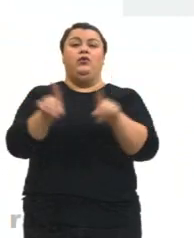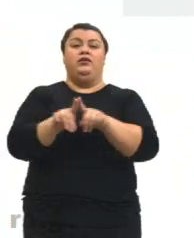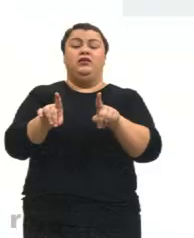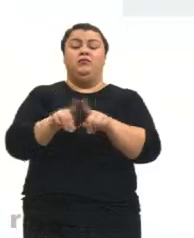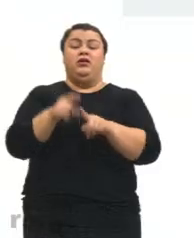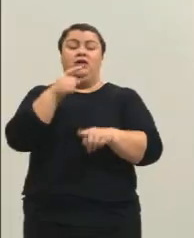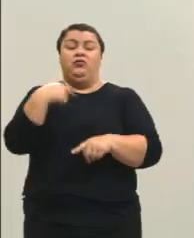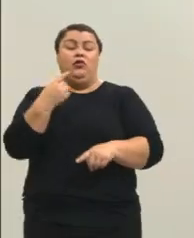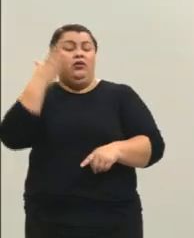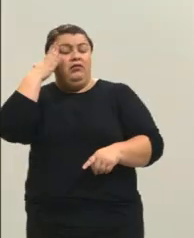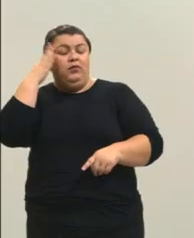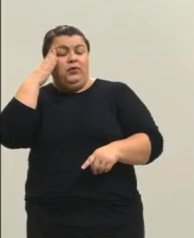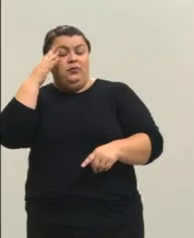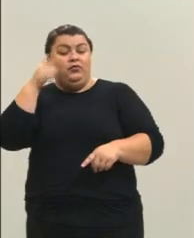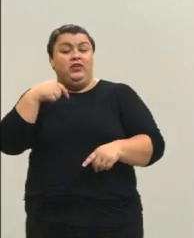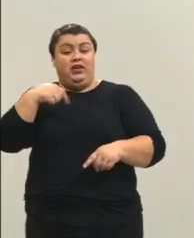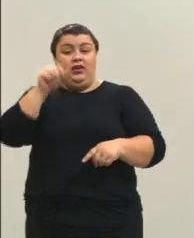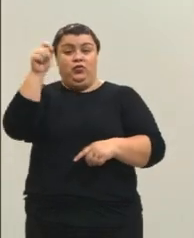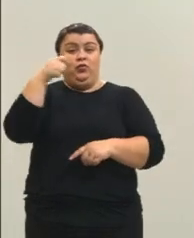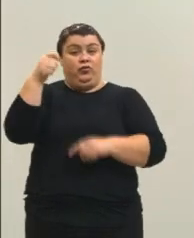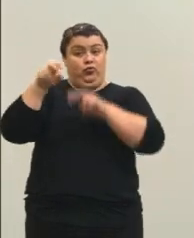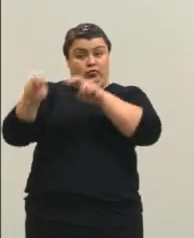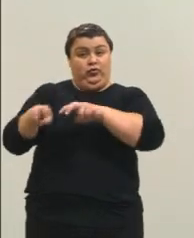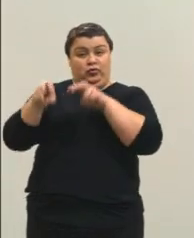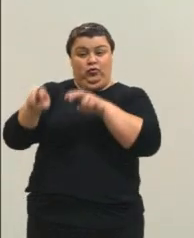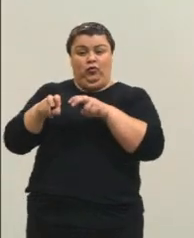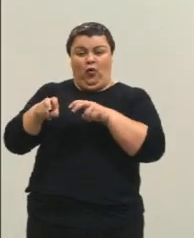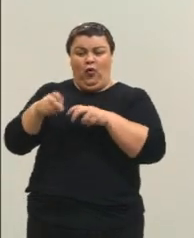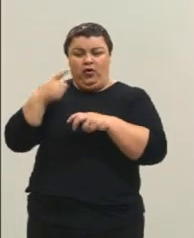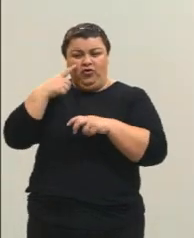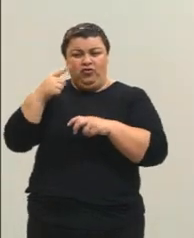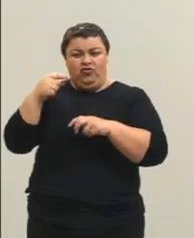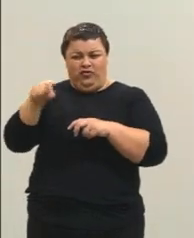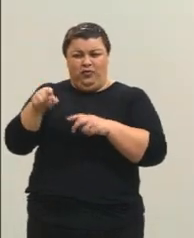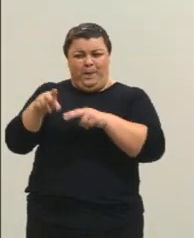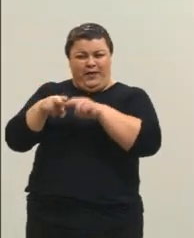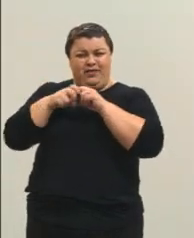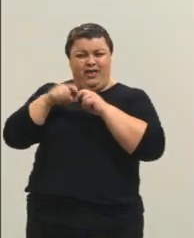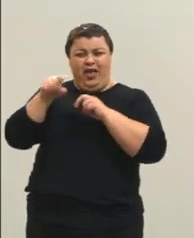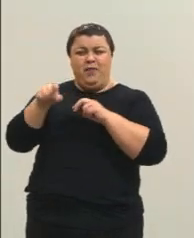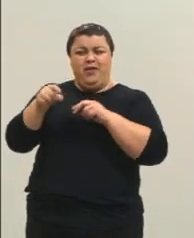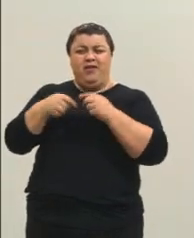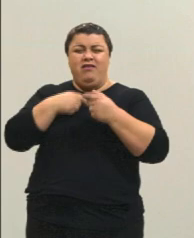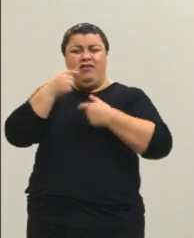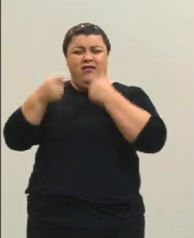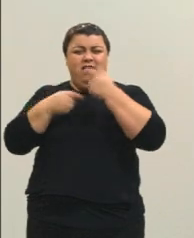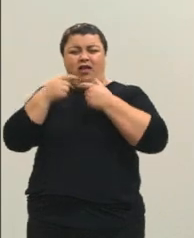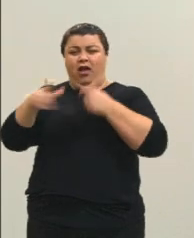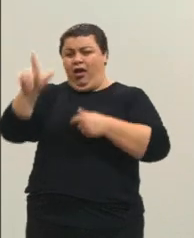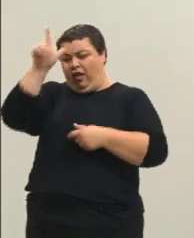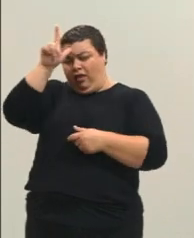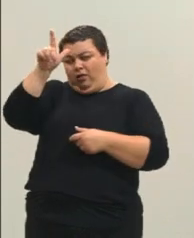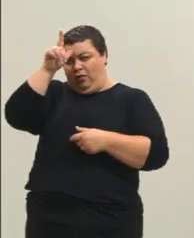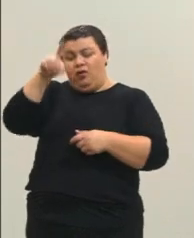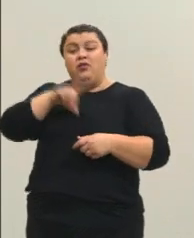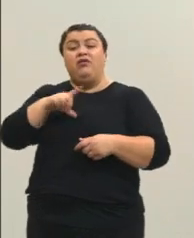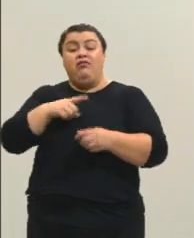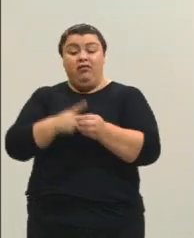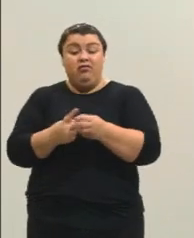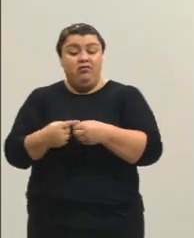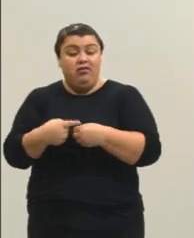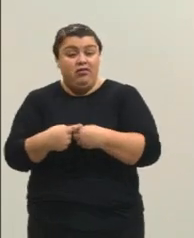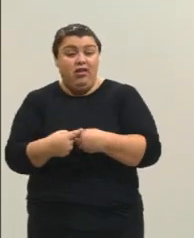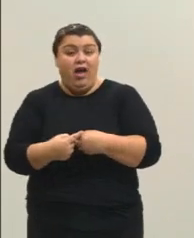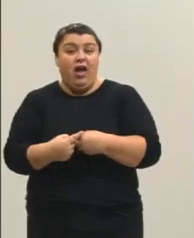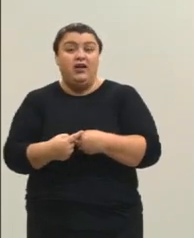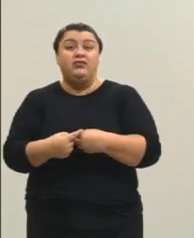como tu falou no interior do Rio Grande do Sul a gente viu muito marcado esse sotaque alemão e existem inclusive algumas cidades